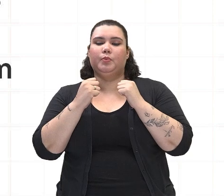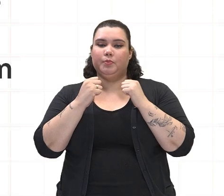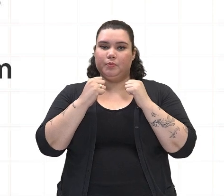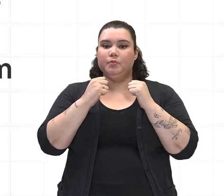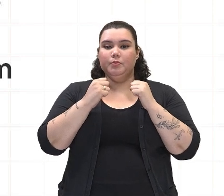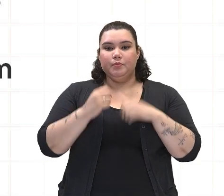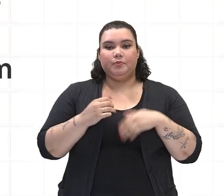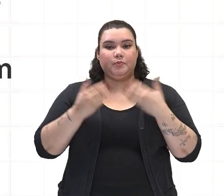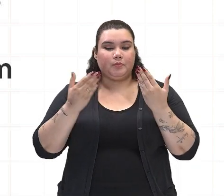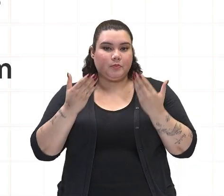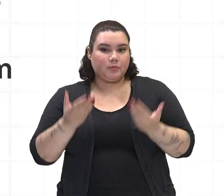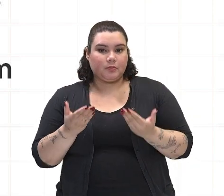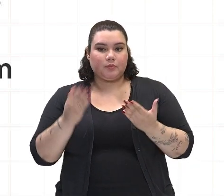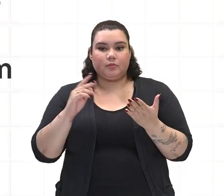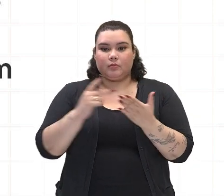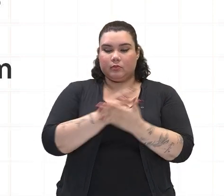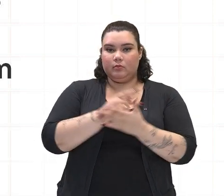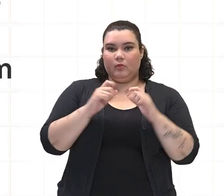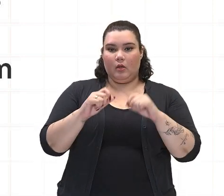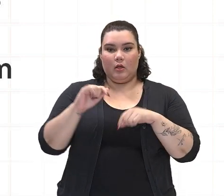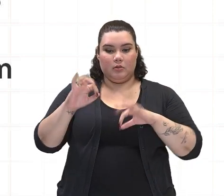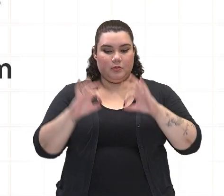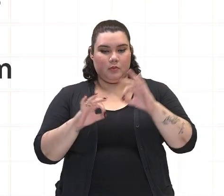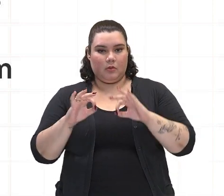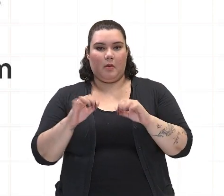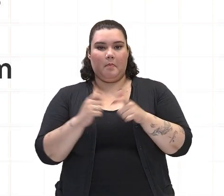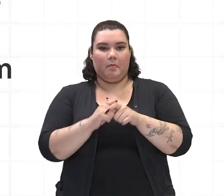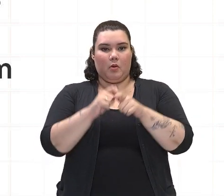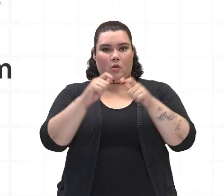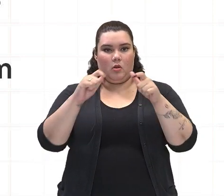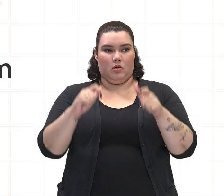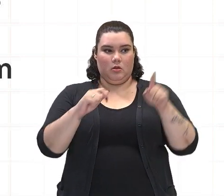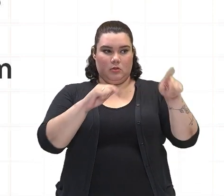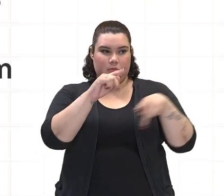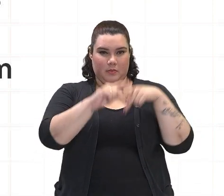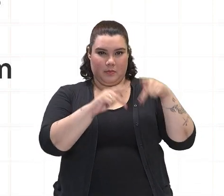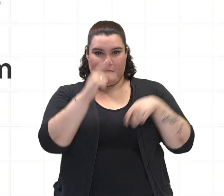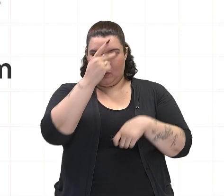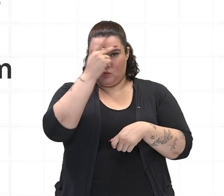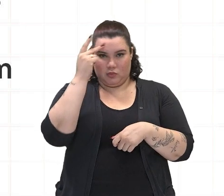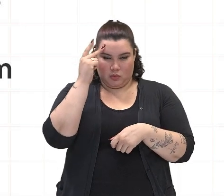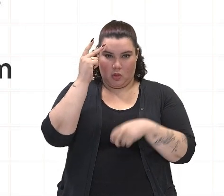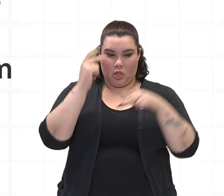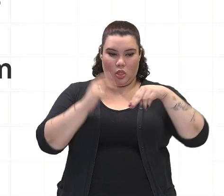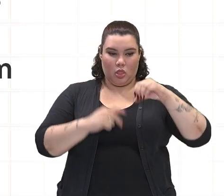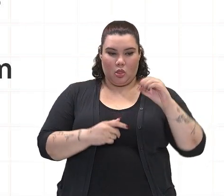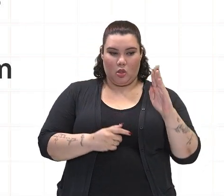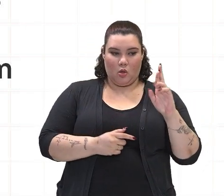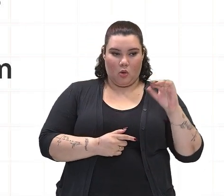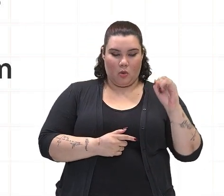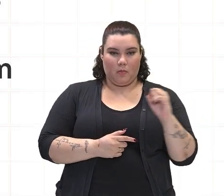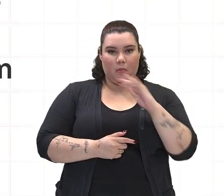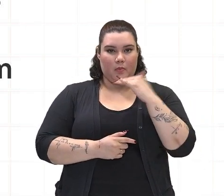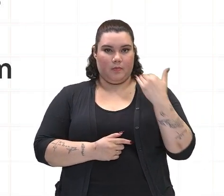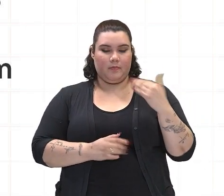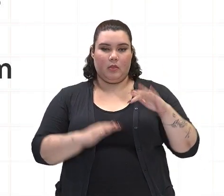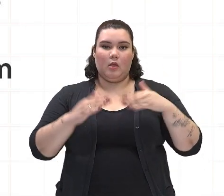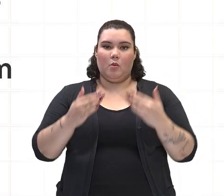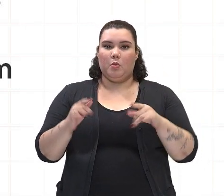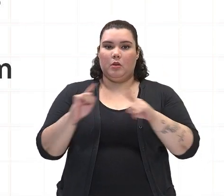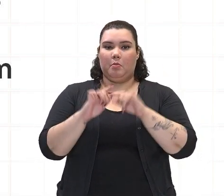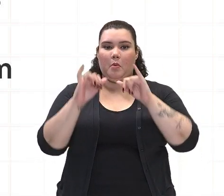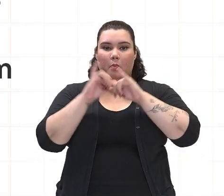E nesse processo, muitos desses nobres acabaram morrendo nesses ataques. Então, foi promulgada nesse momento aí